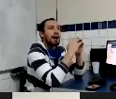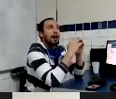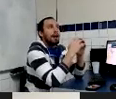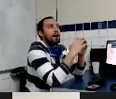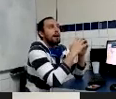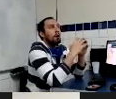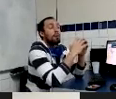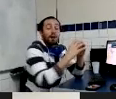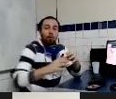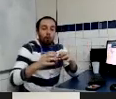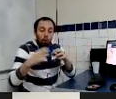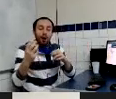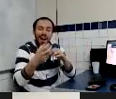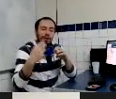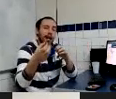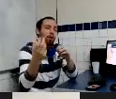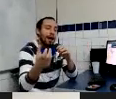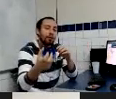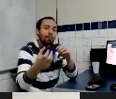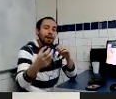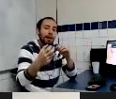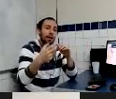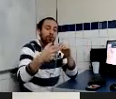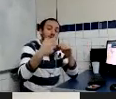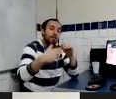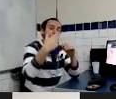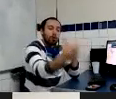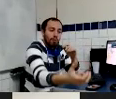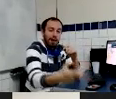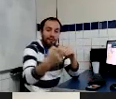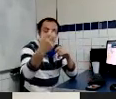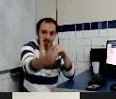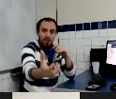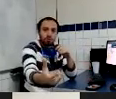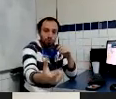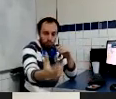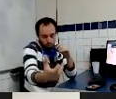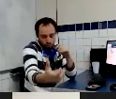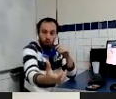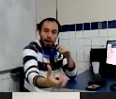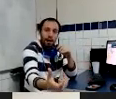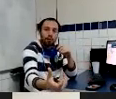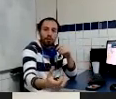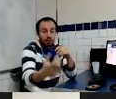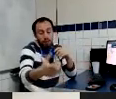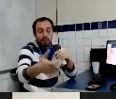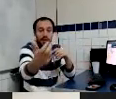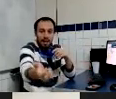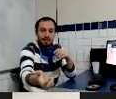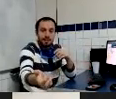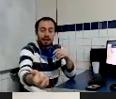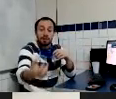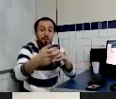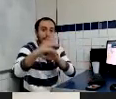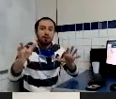primeira... O primeiro... O local adequado para eu conseguir formar, ficar fixo no local e com isso